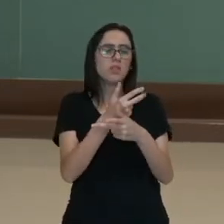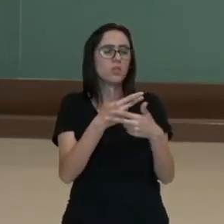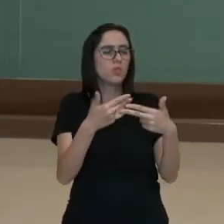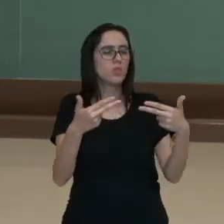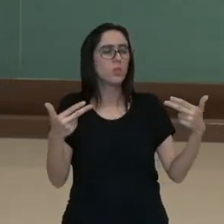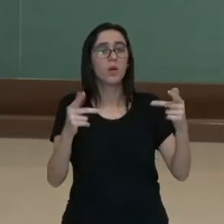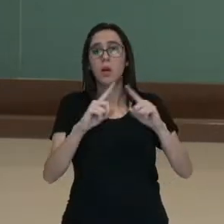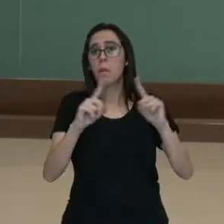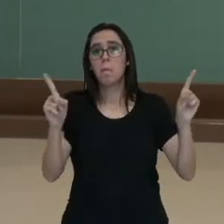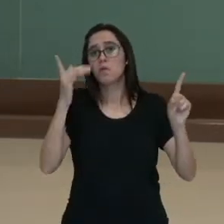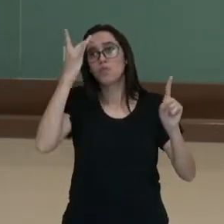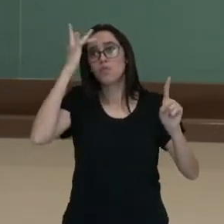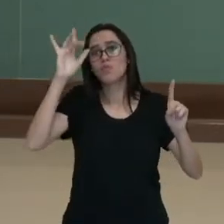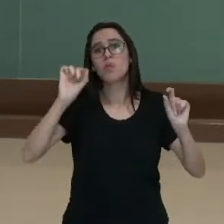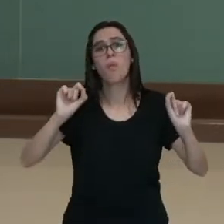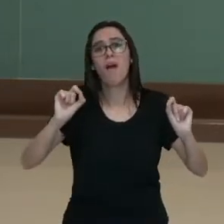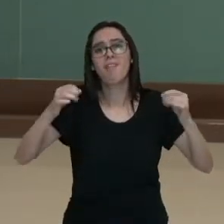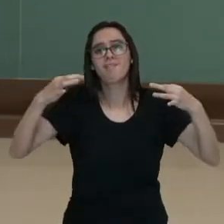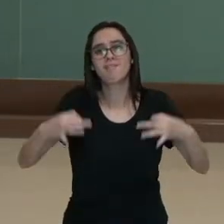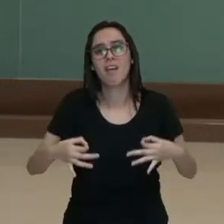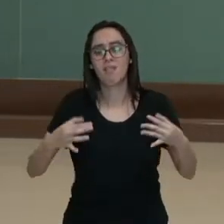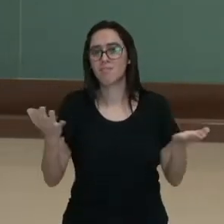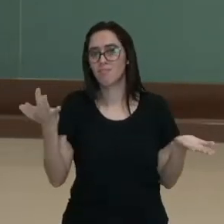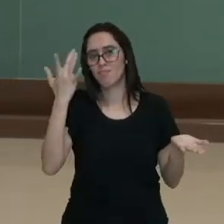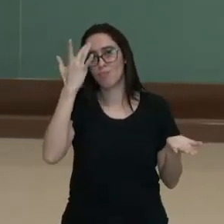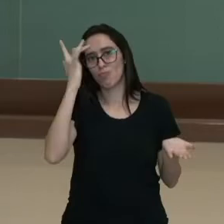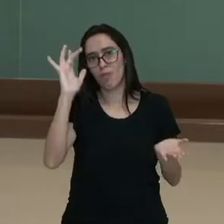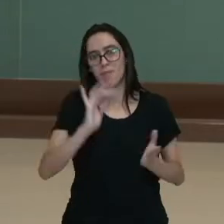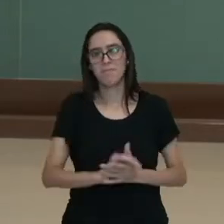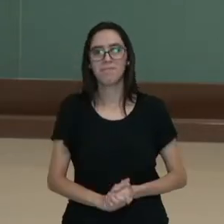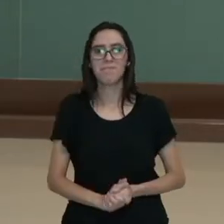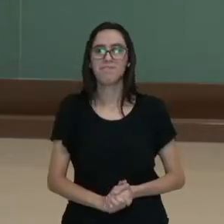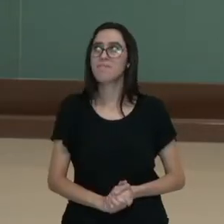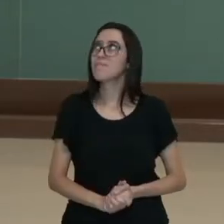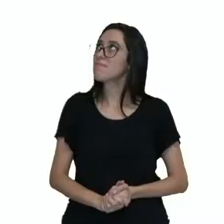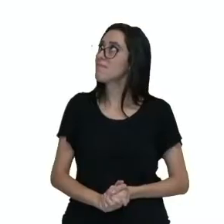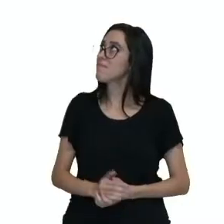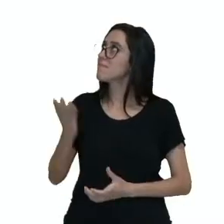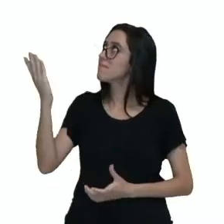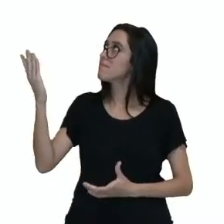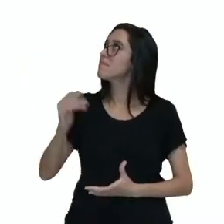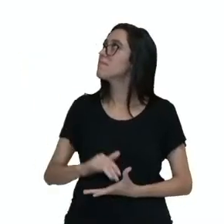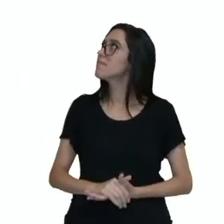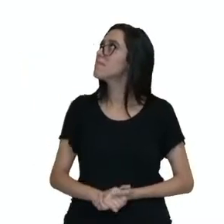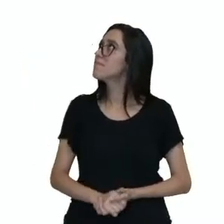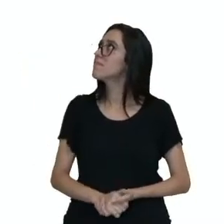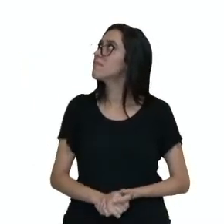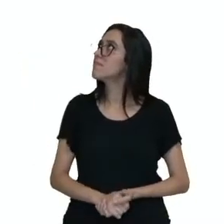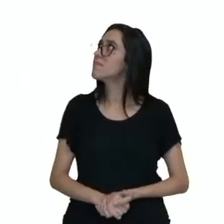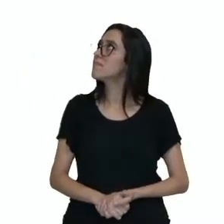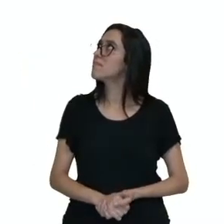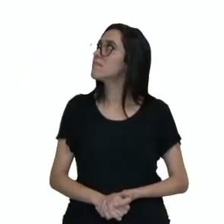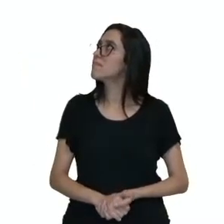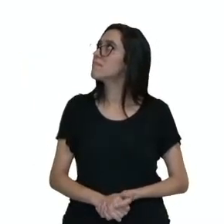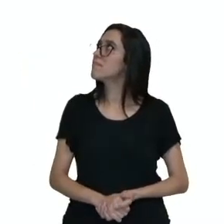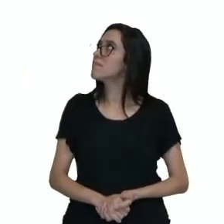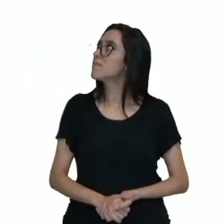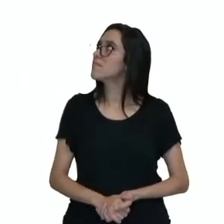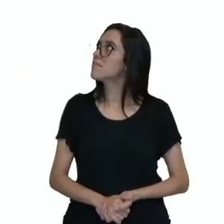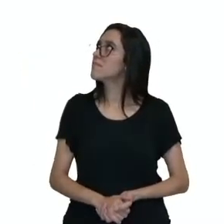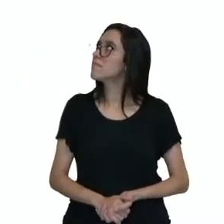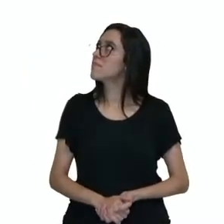esse algo. Vamos a ver? Vamos analisar agora. Pois aqui estou esperando algo de la